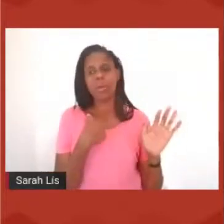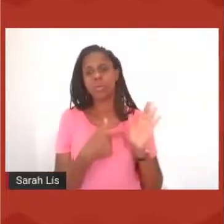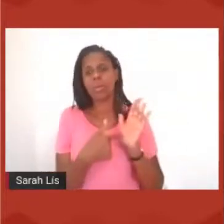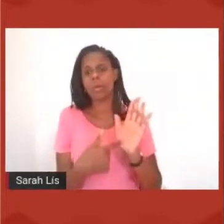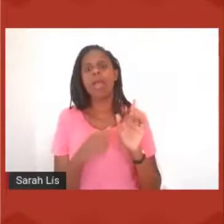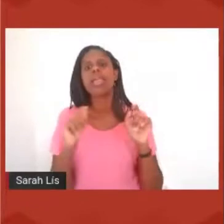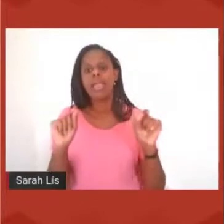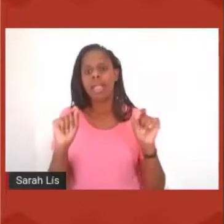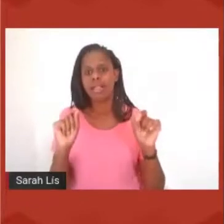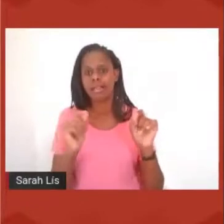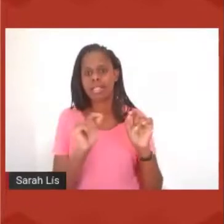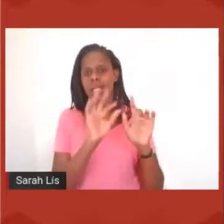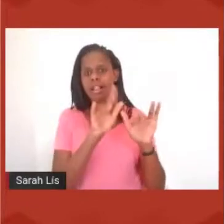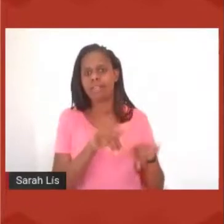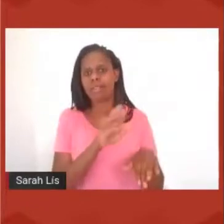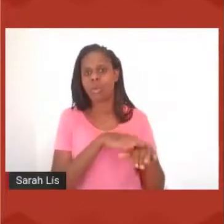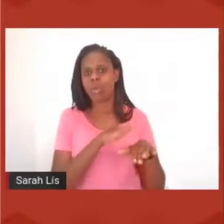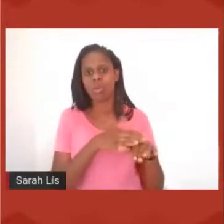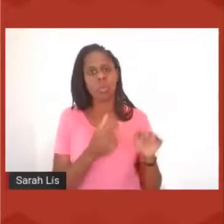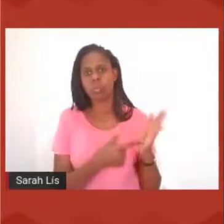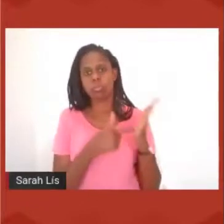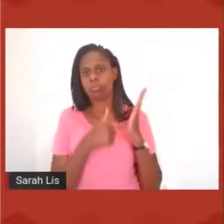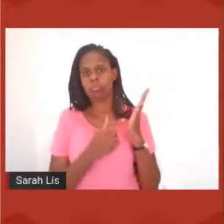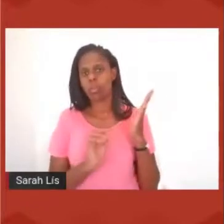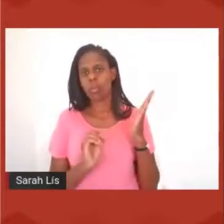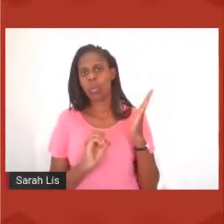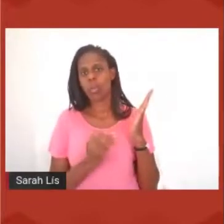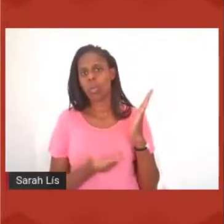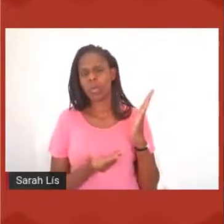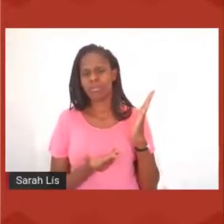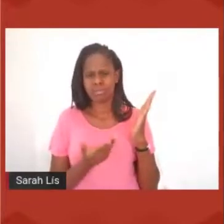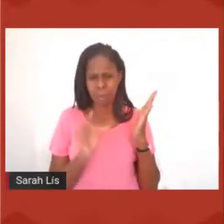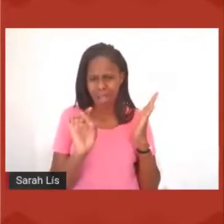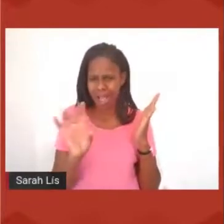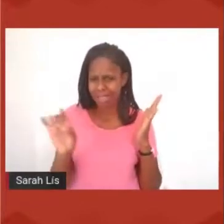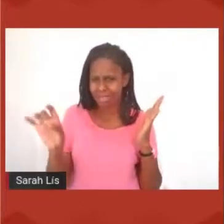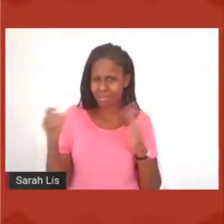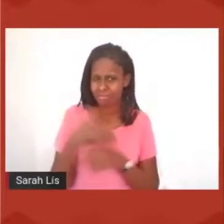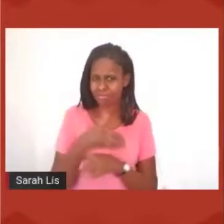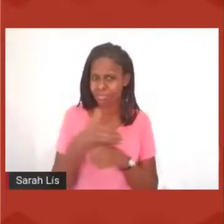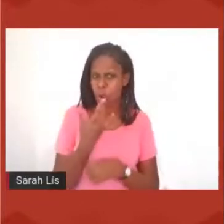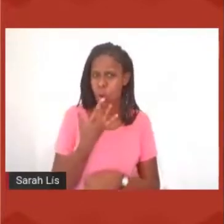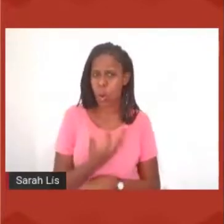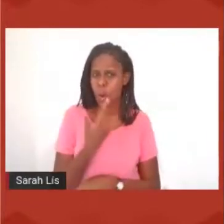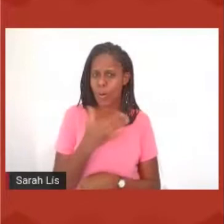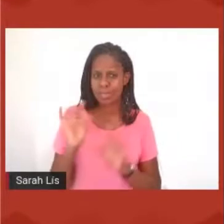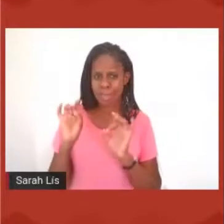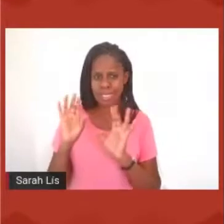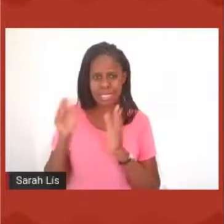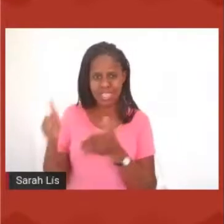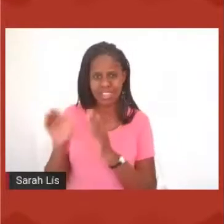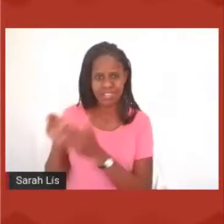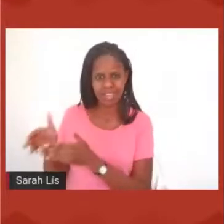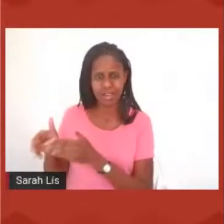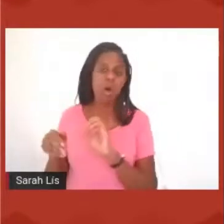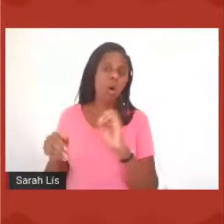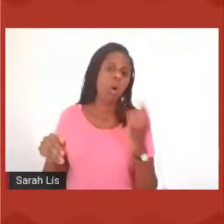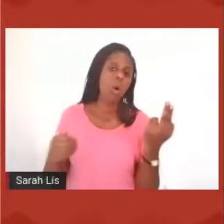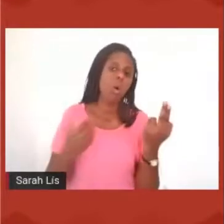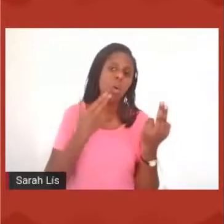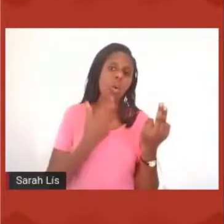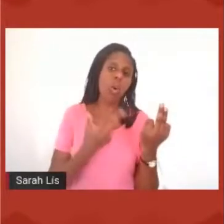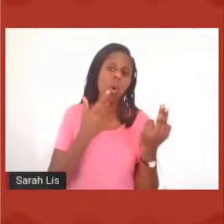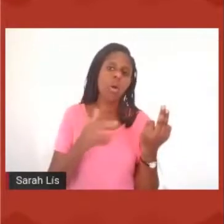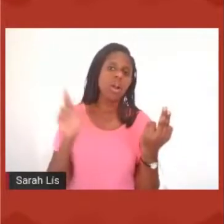para mim aqui não aparece. É, cada participante deveria ter uma cor ou isso não importa? Ou a cor deve ser usada para outra coisa?